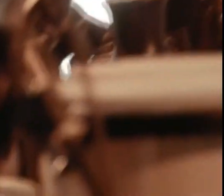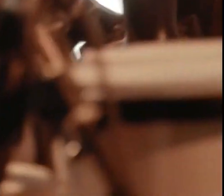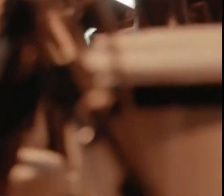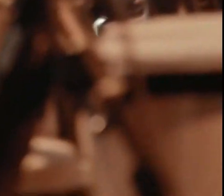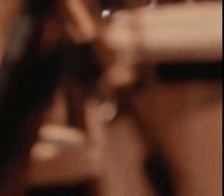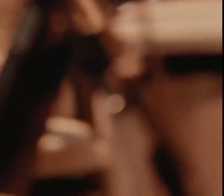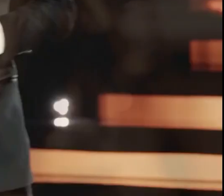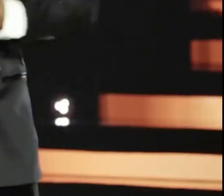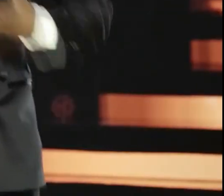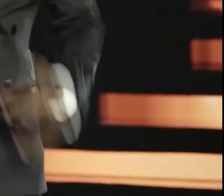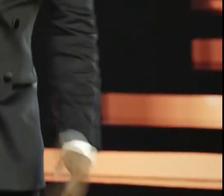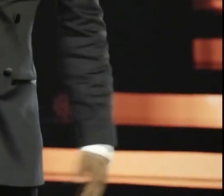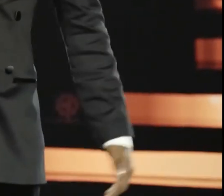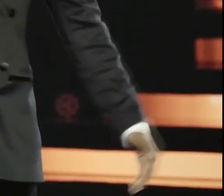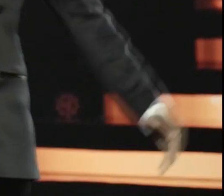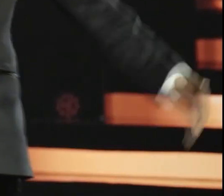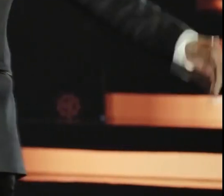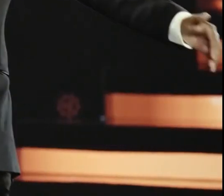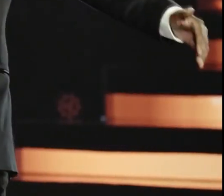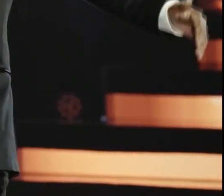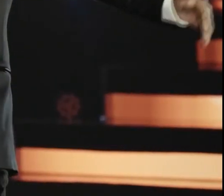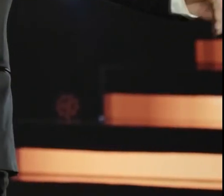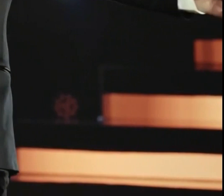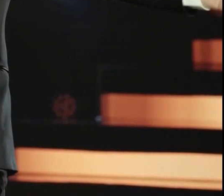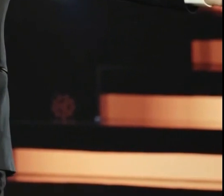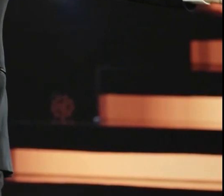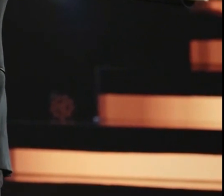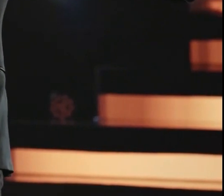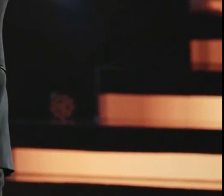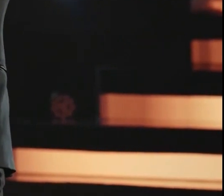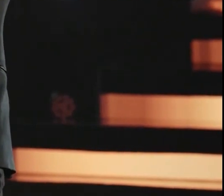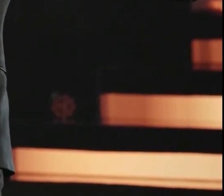sorrindo e voltar num sonho lindo.